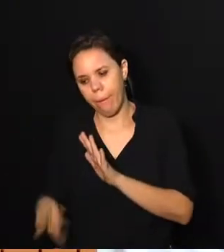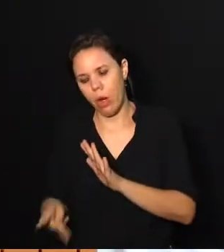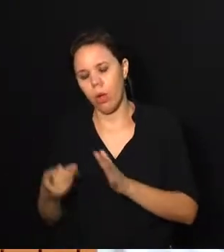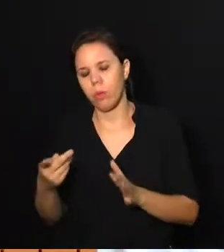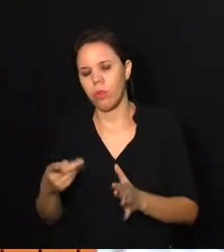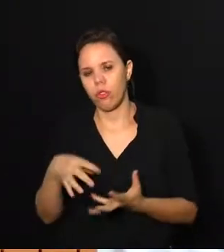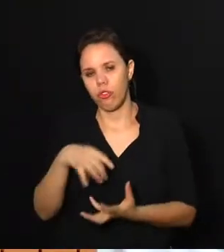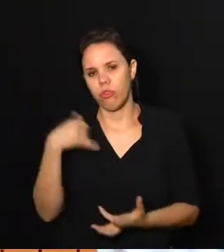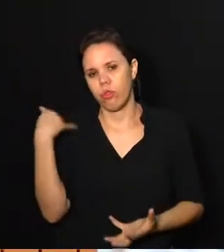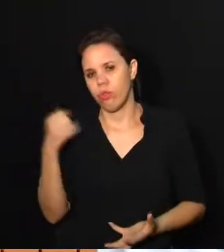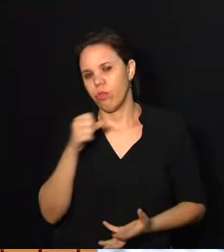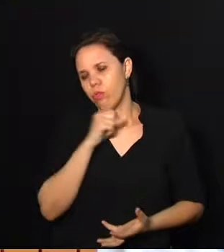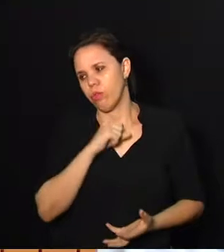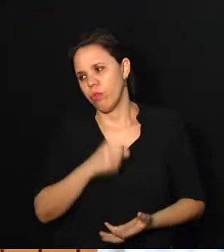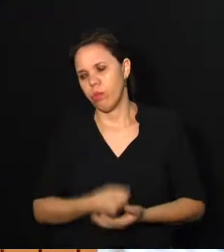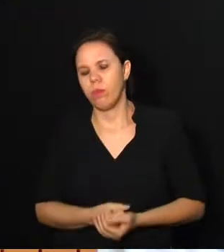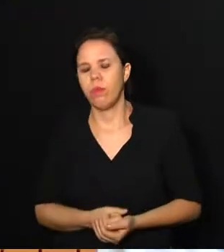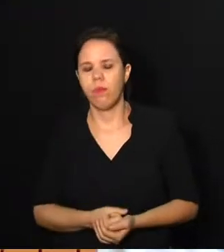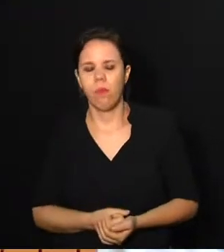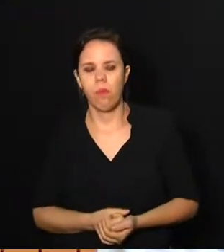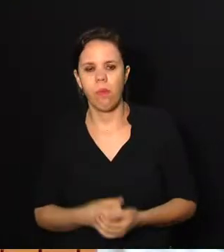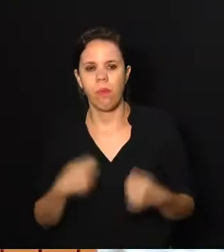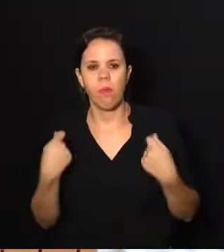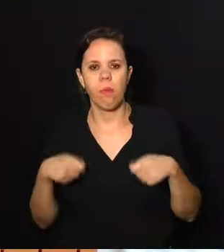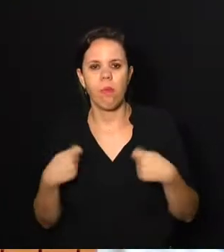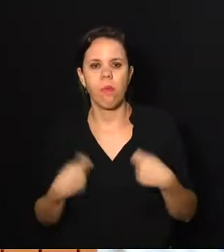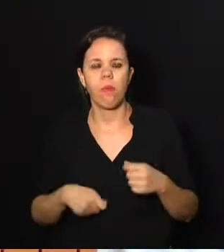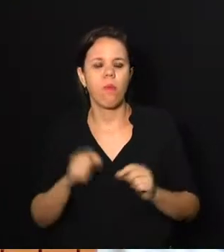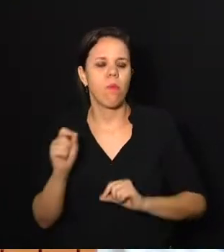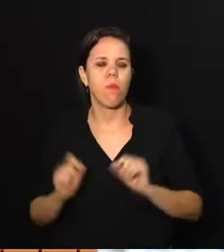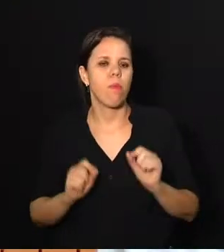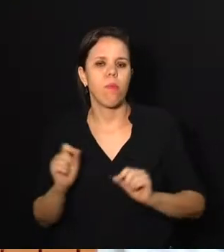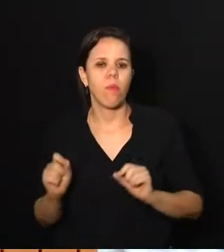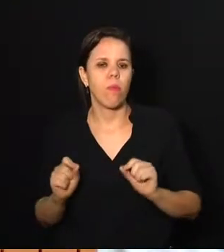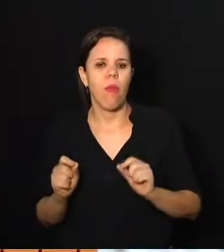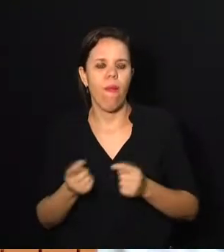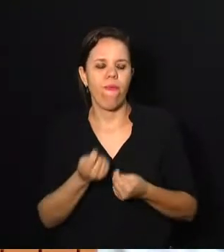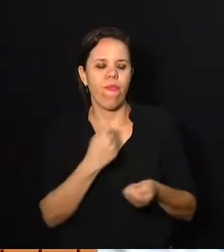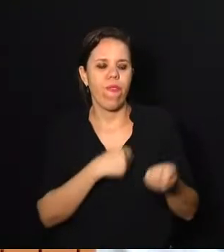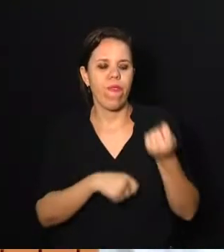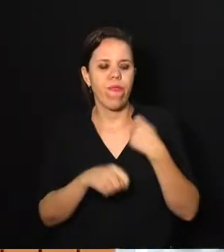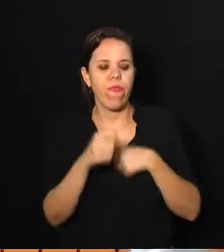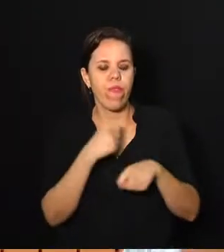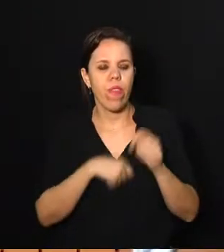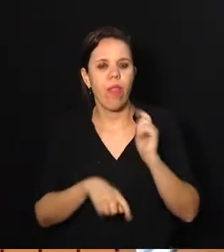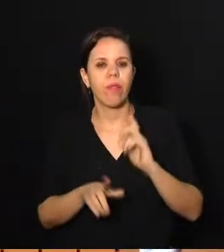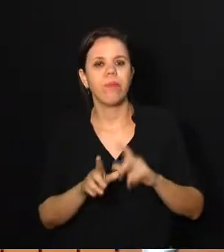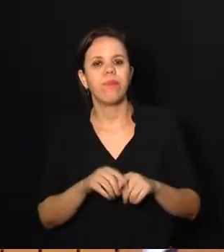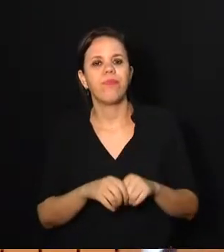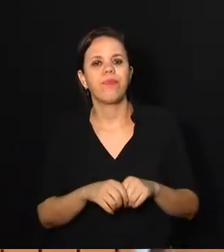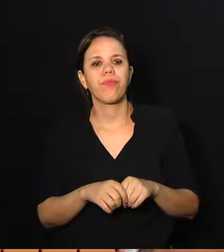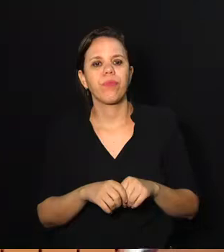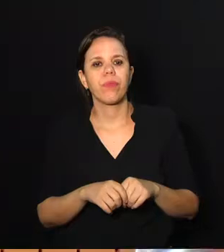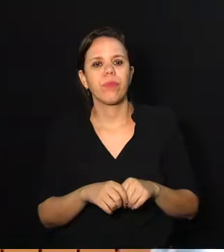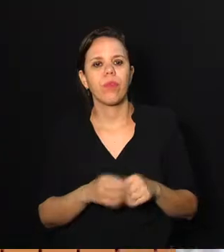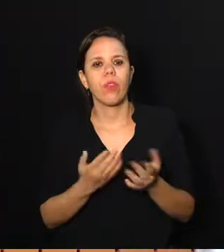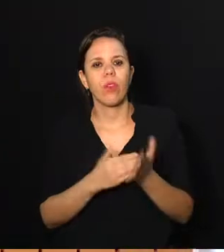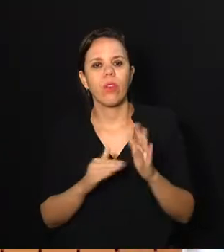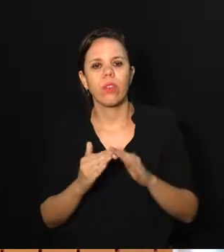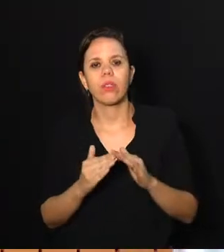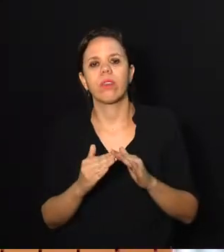aqui da necessidade, né, e da economia com as creches com o idoso,